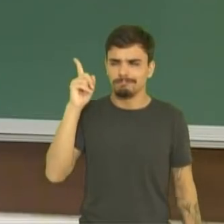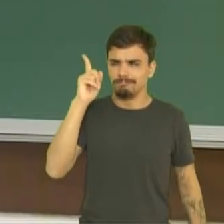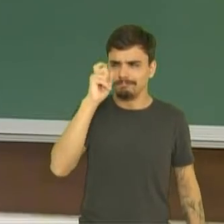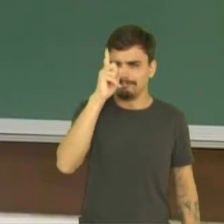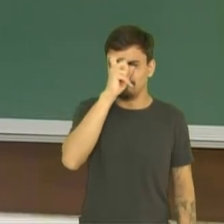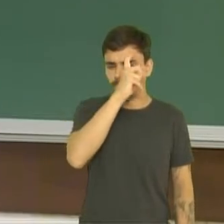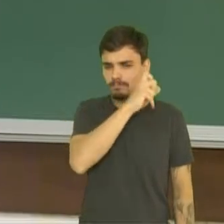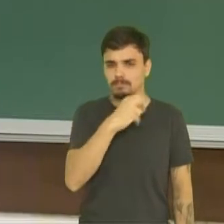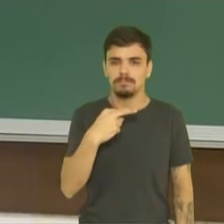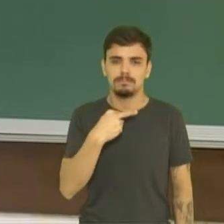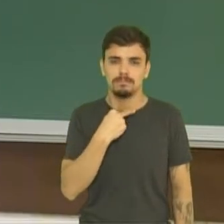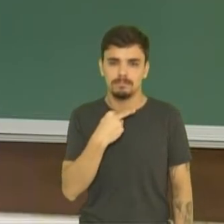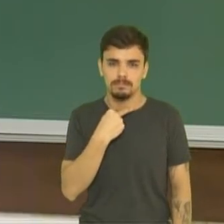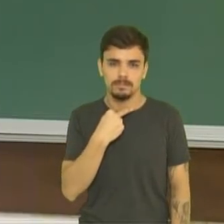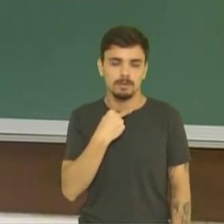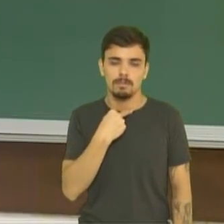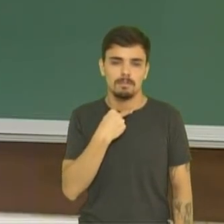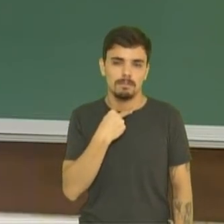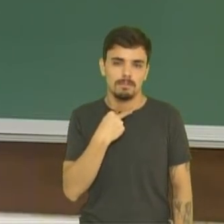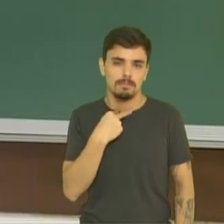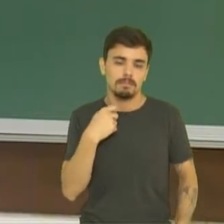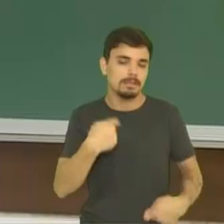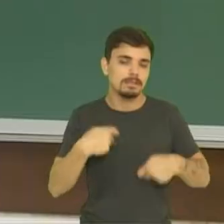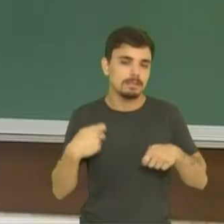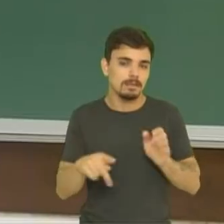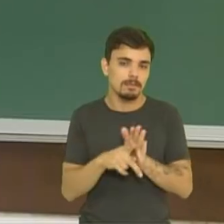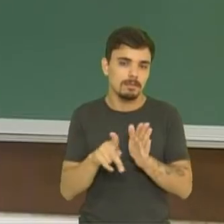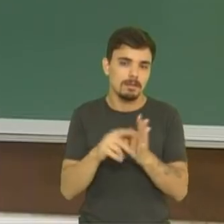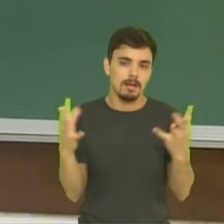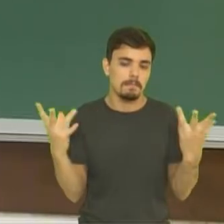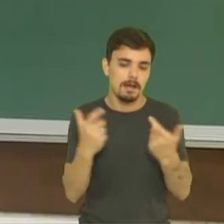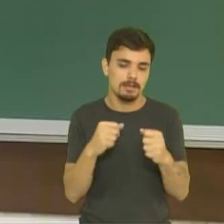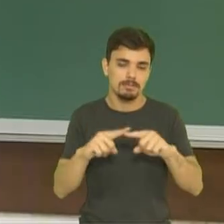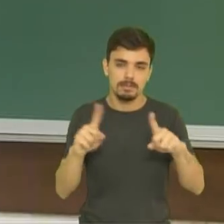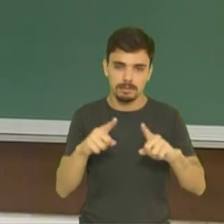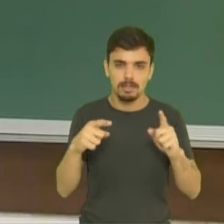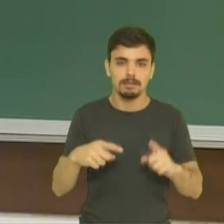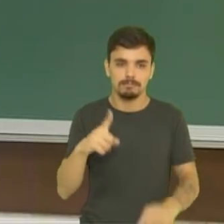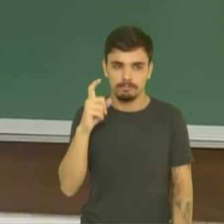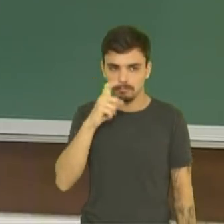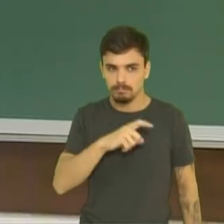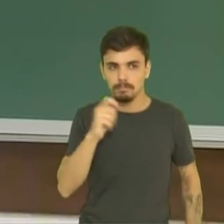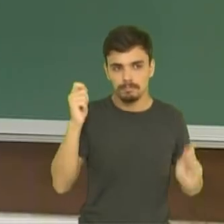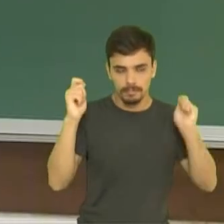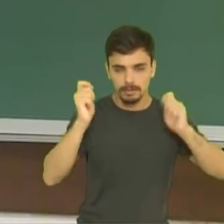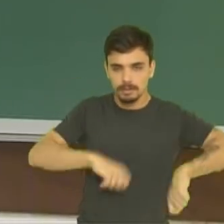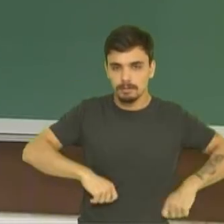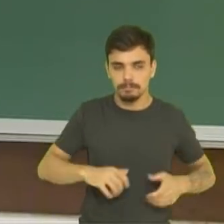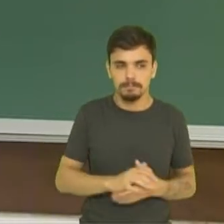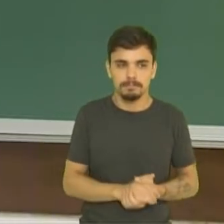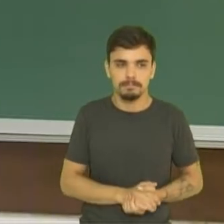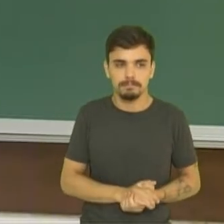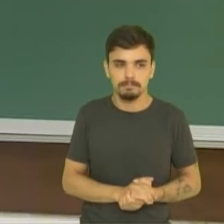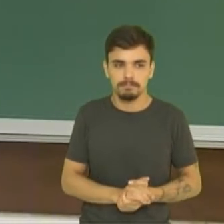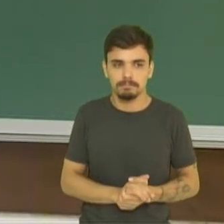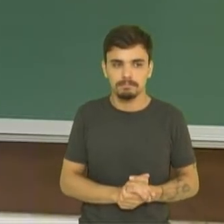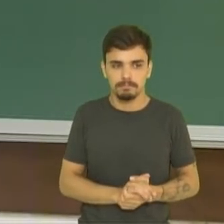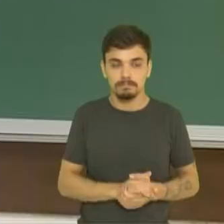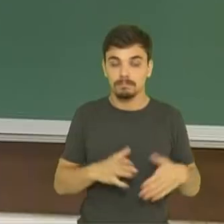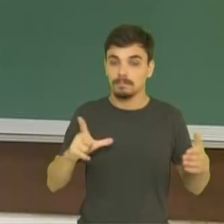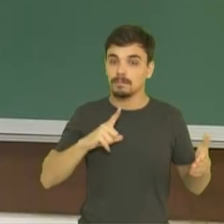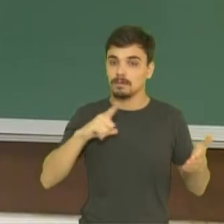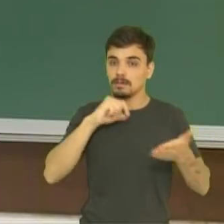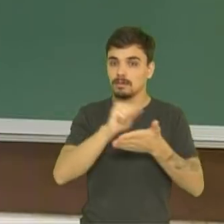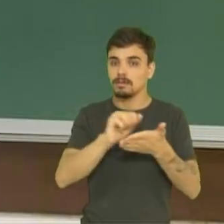tá? Ele não precisa ser algo mágico, mas tem que ser algo possível. Agora eu tenho um exercício para